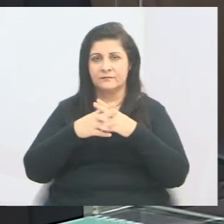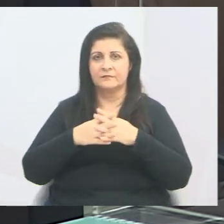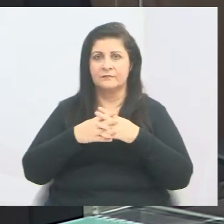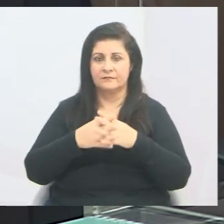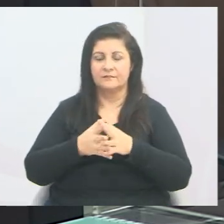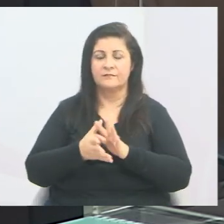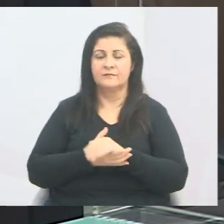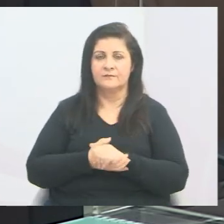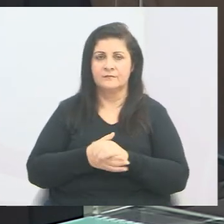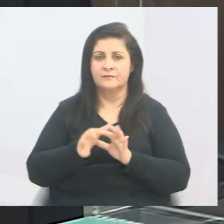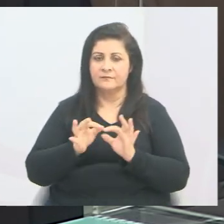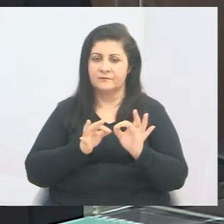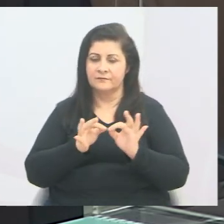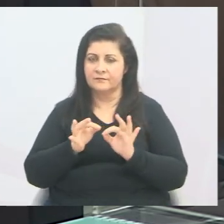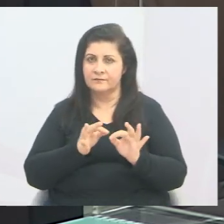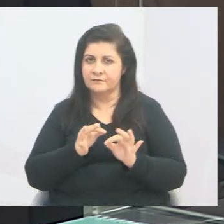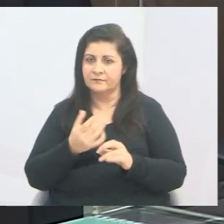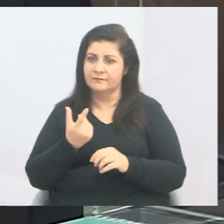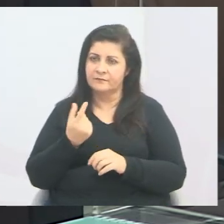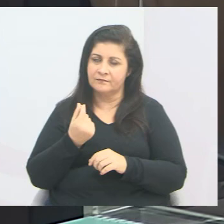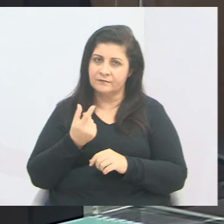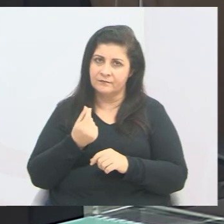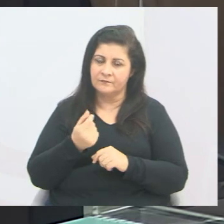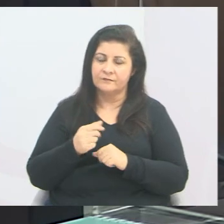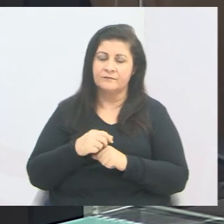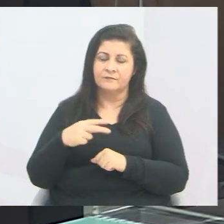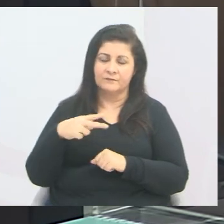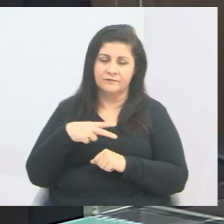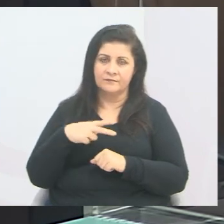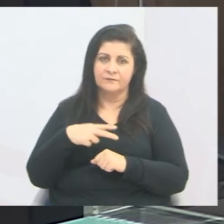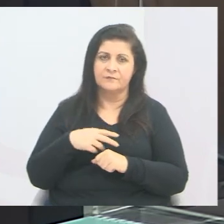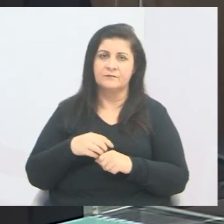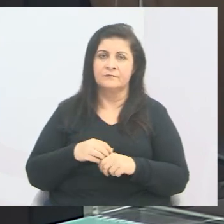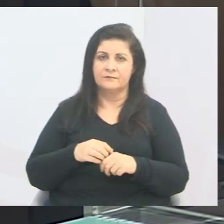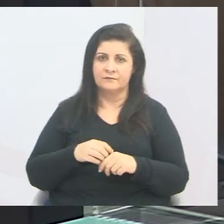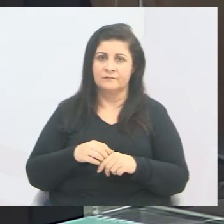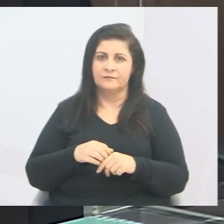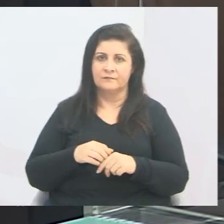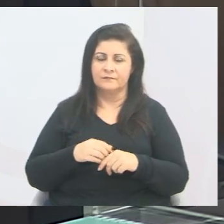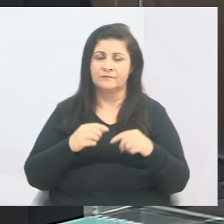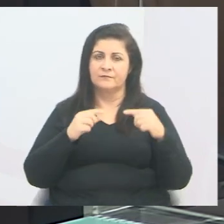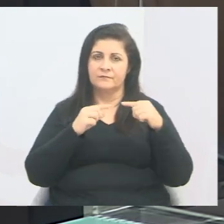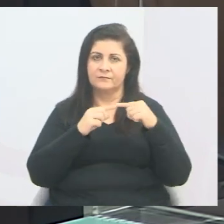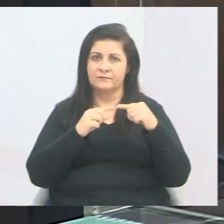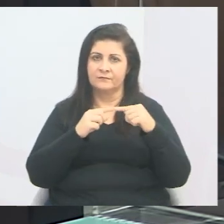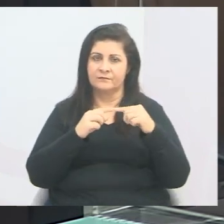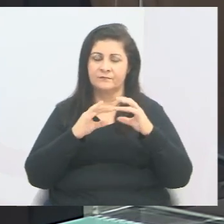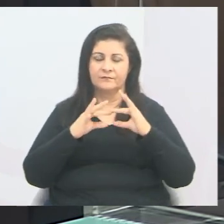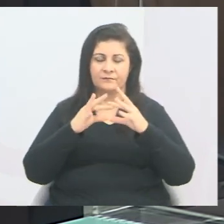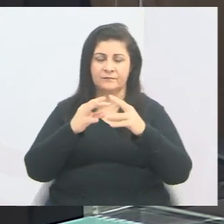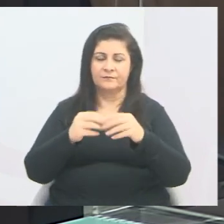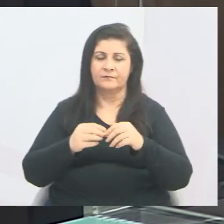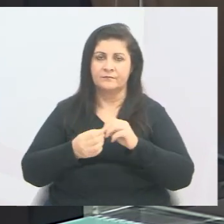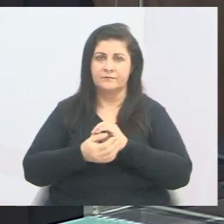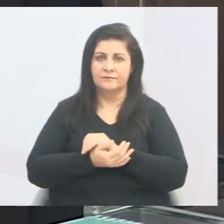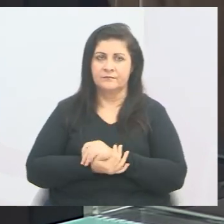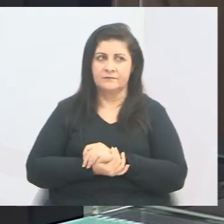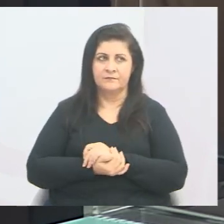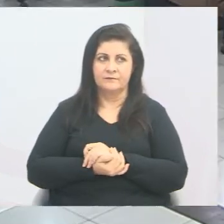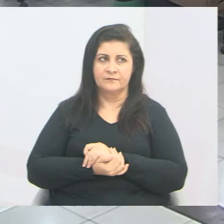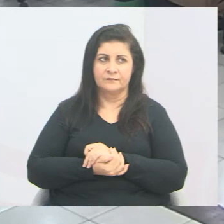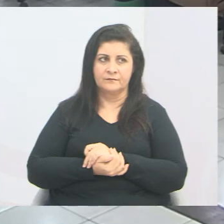que estão ajustando os seus orçamentos particulares em benefício de todos.